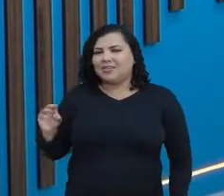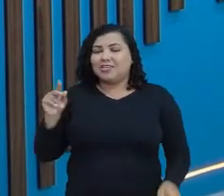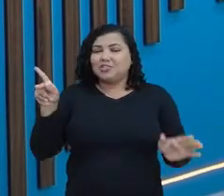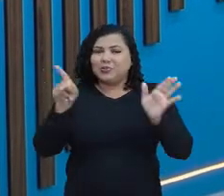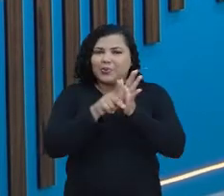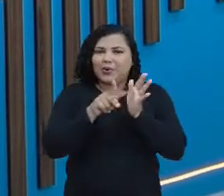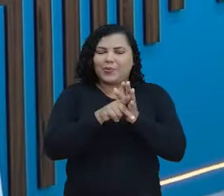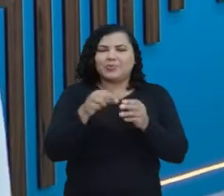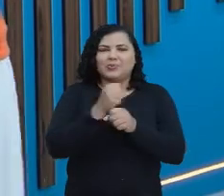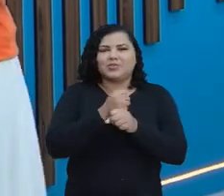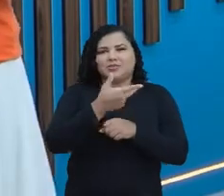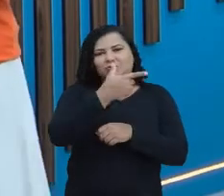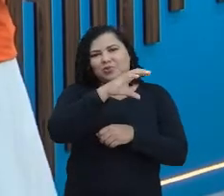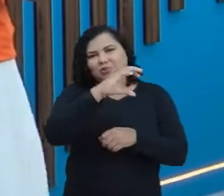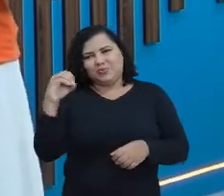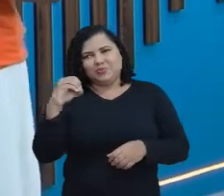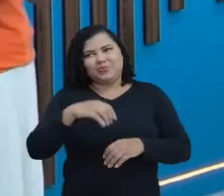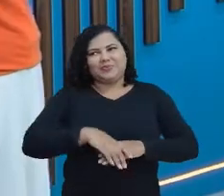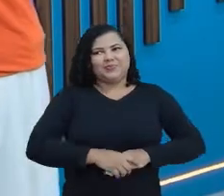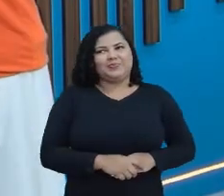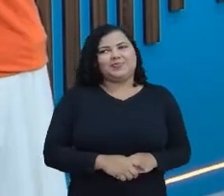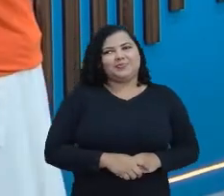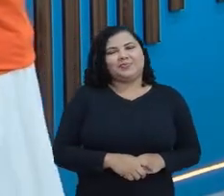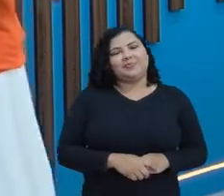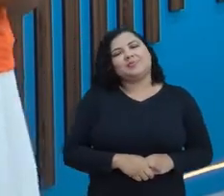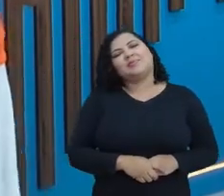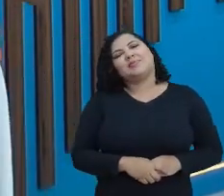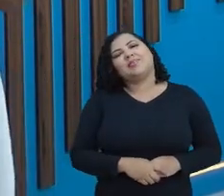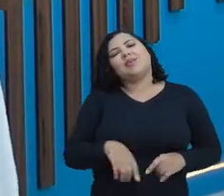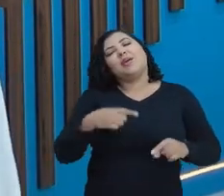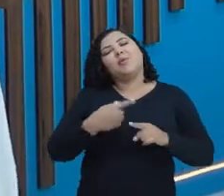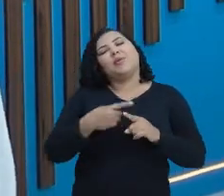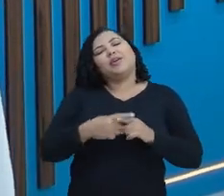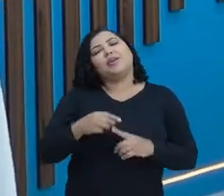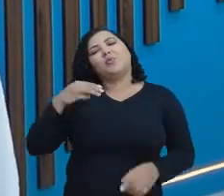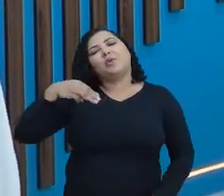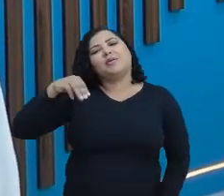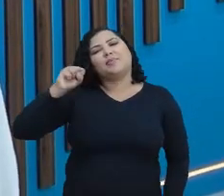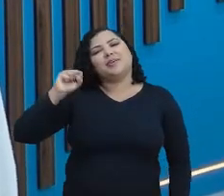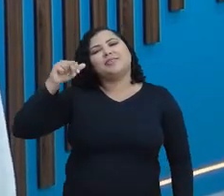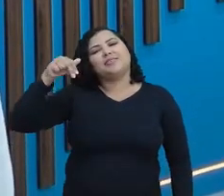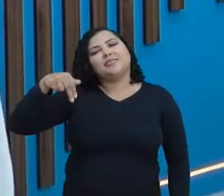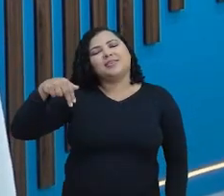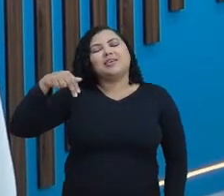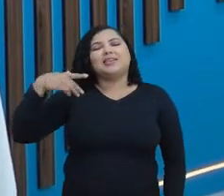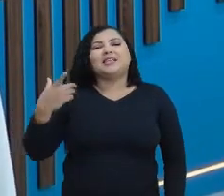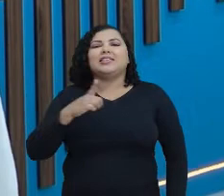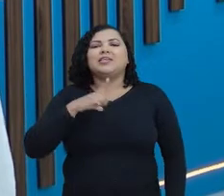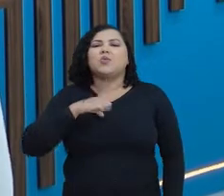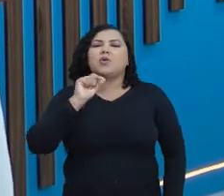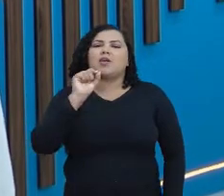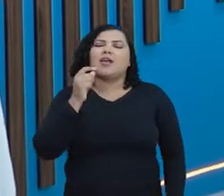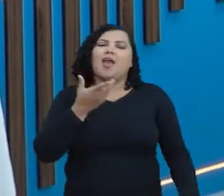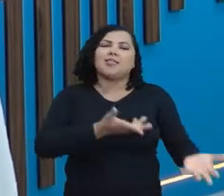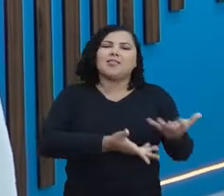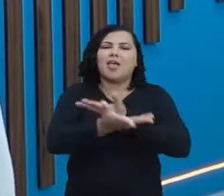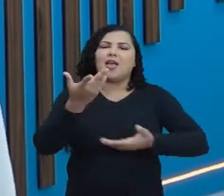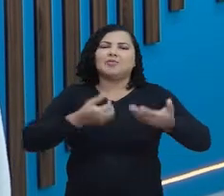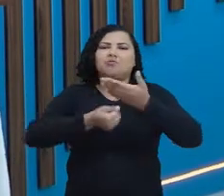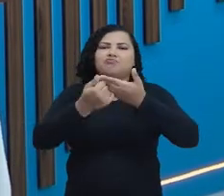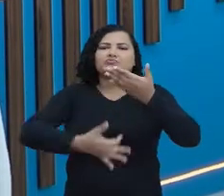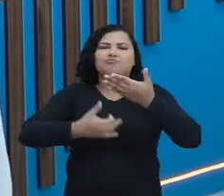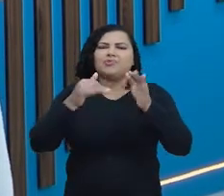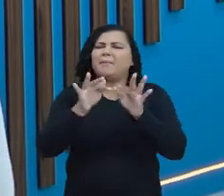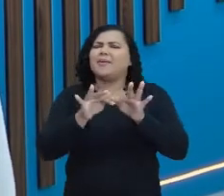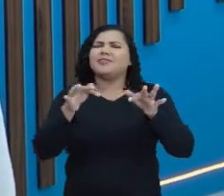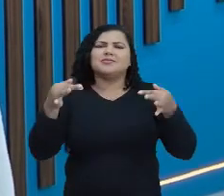poucos. Verdades, né? Por quê? Porque no MSN a gente tinha as interações no chat eram mais